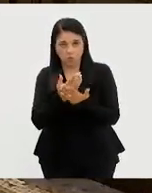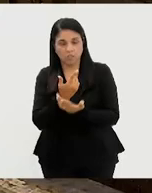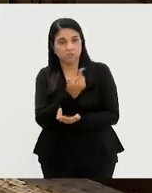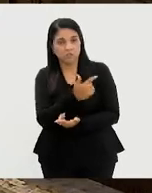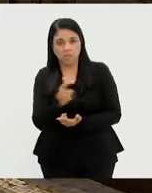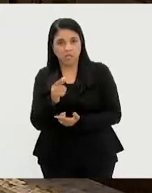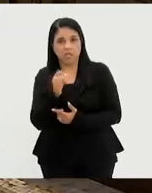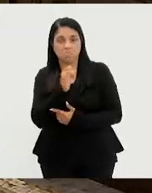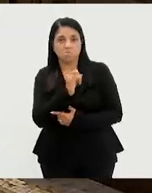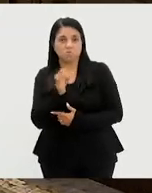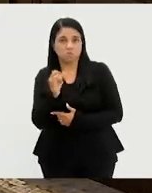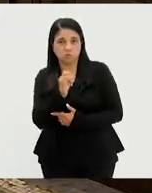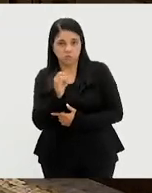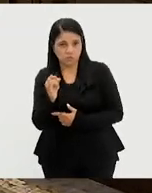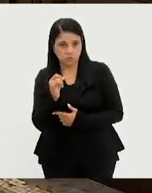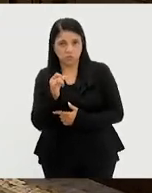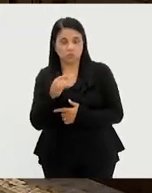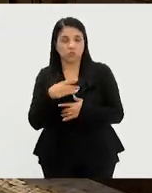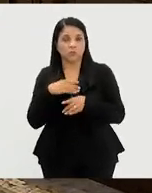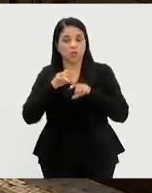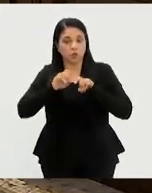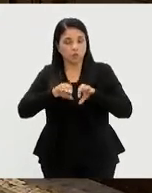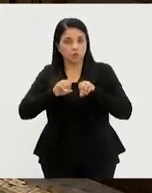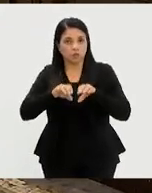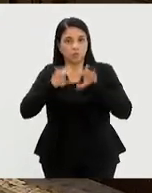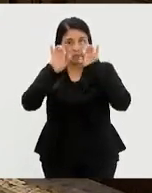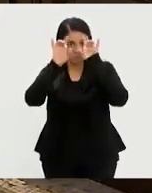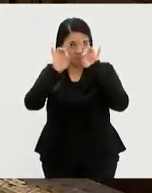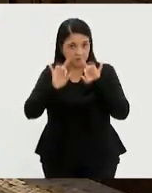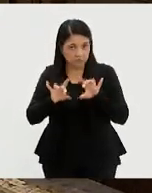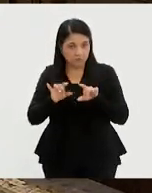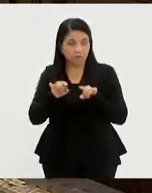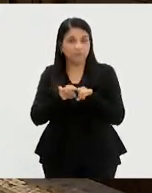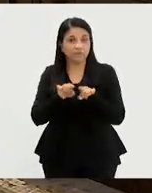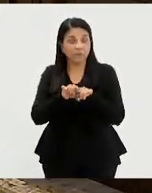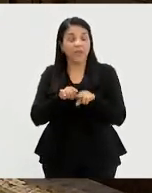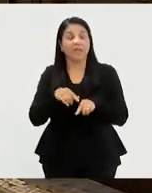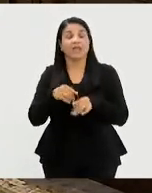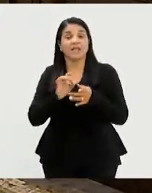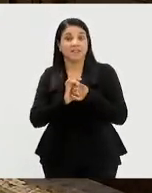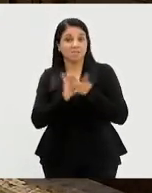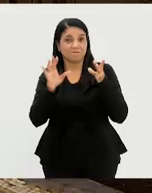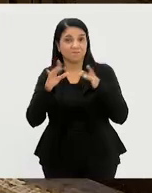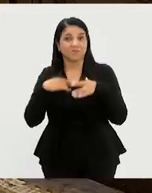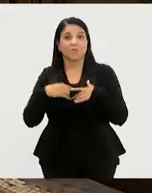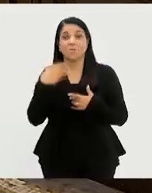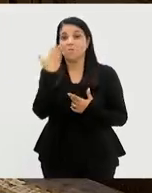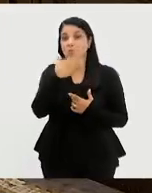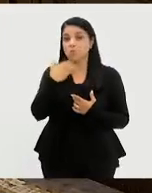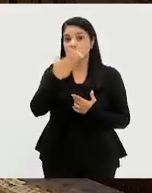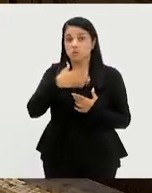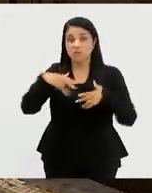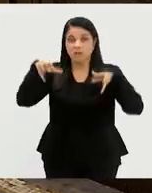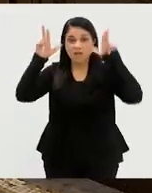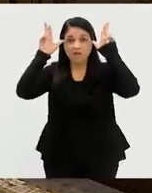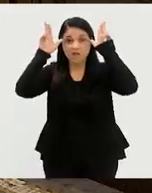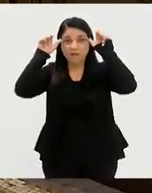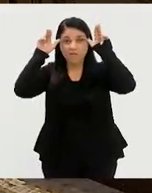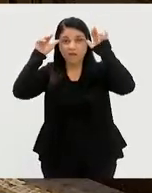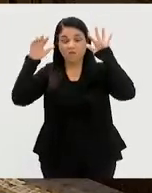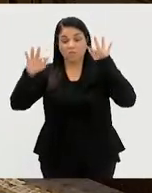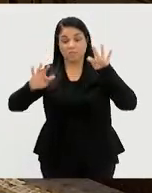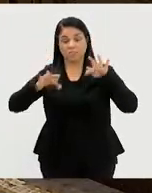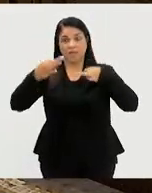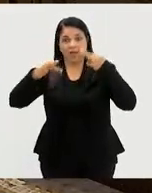educação especial Além de permitir que o cavalo taradão tome conta das salas de aula no Rio de Janeiro